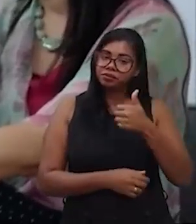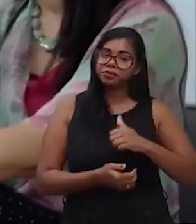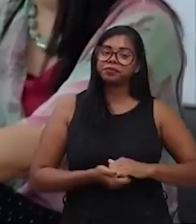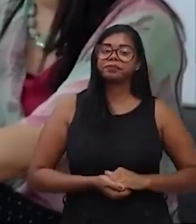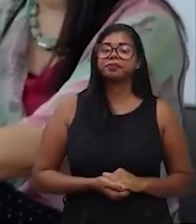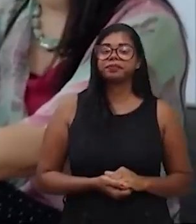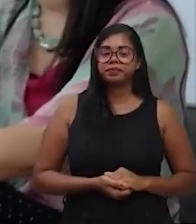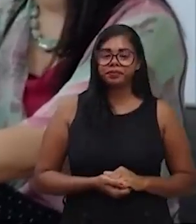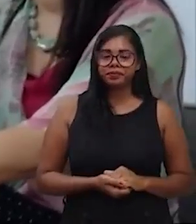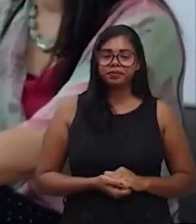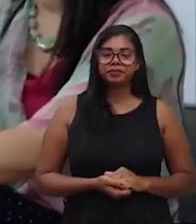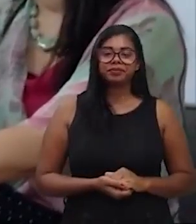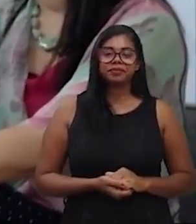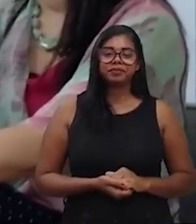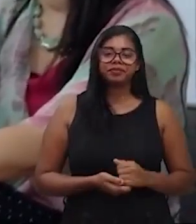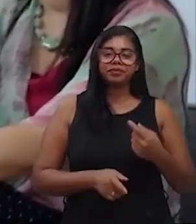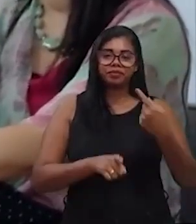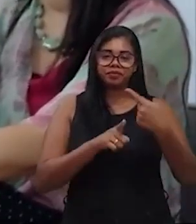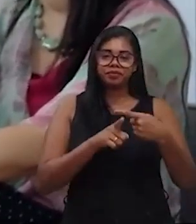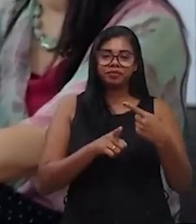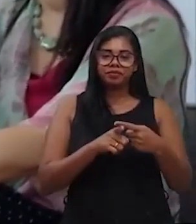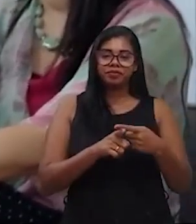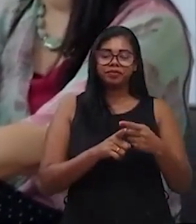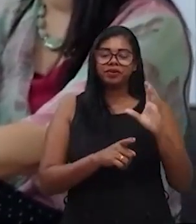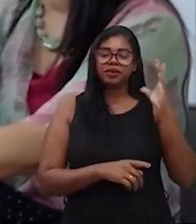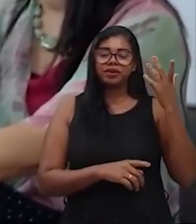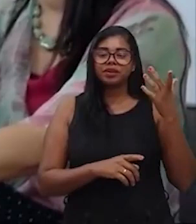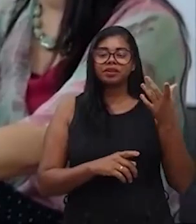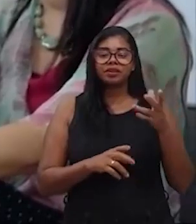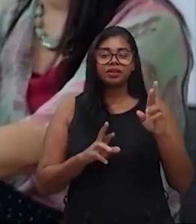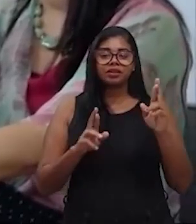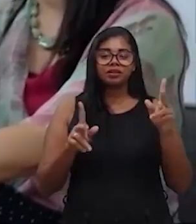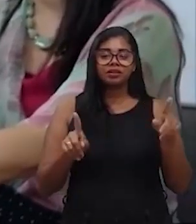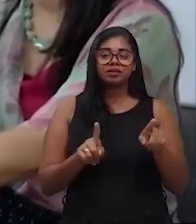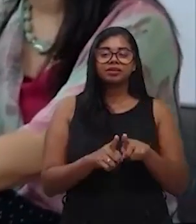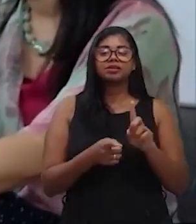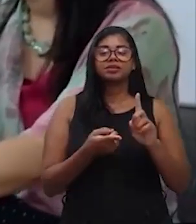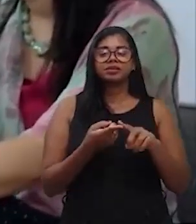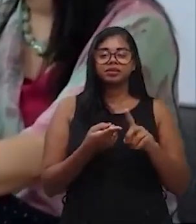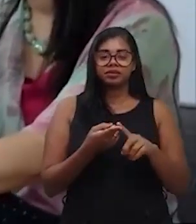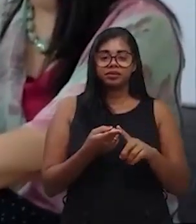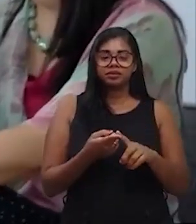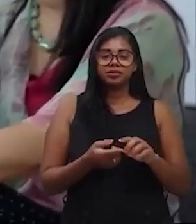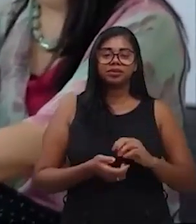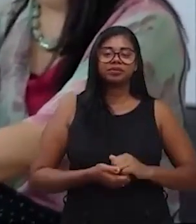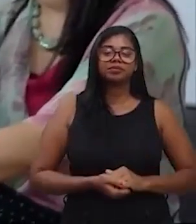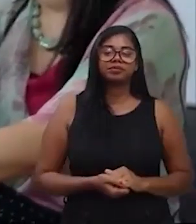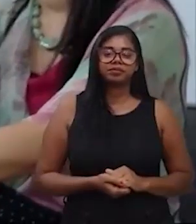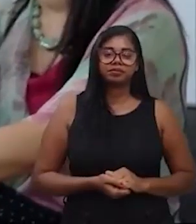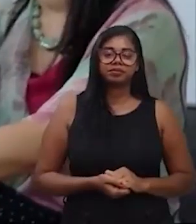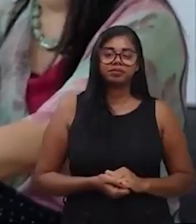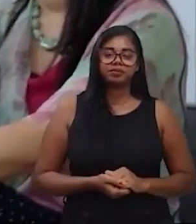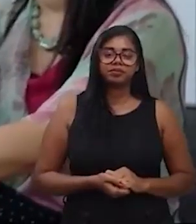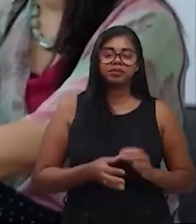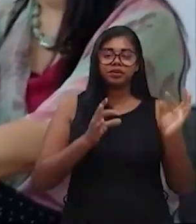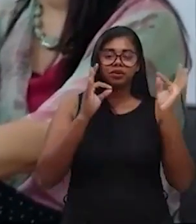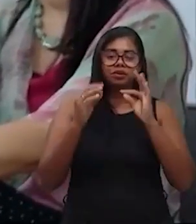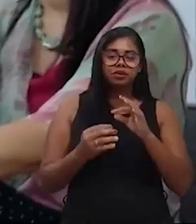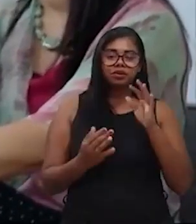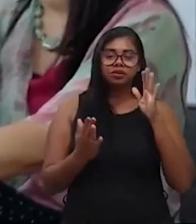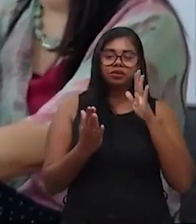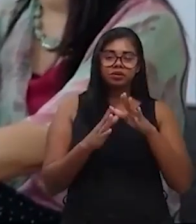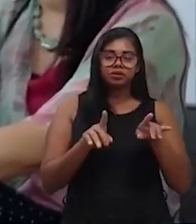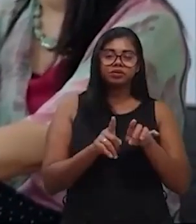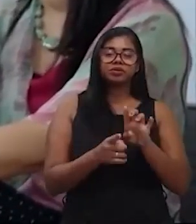Sim. consigo pensar muito melhor. Porque o tempo é outro, o toque, o ver de perto,